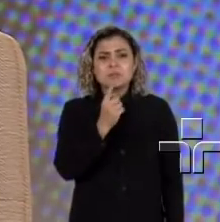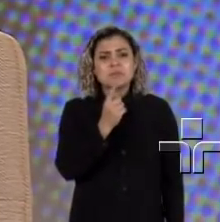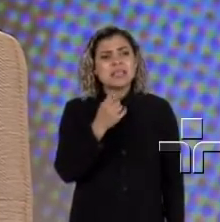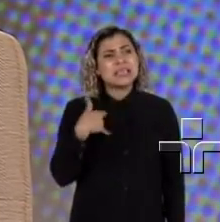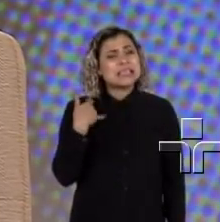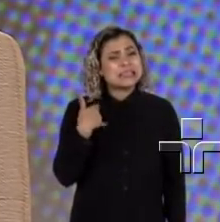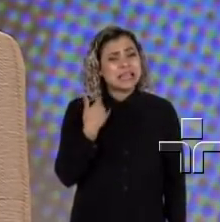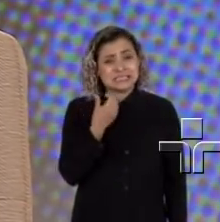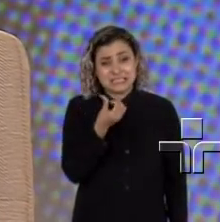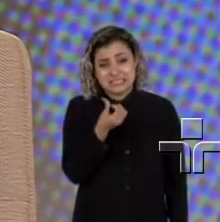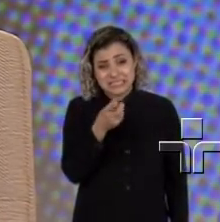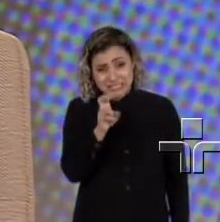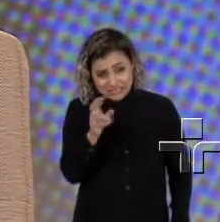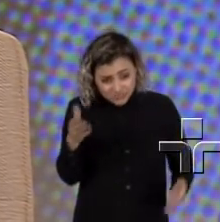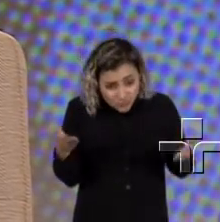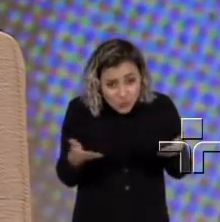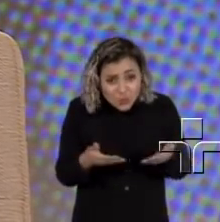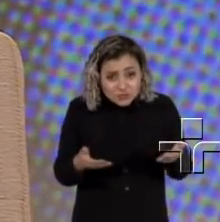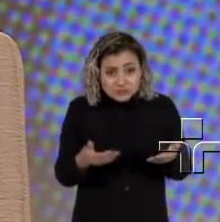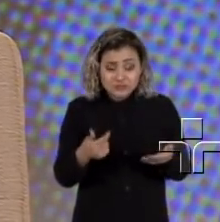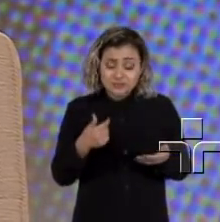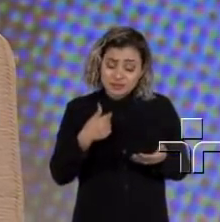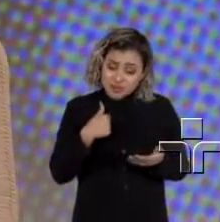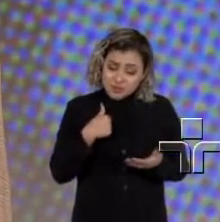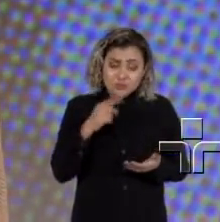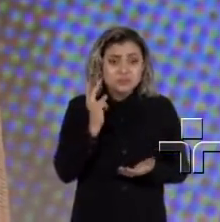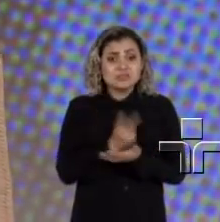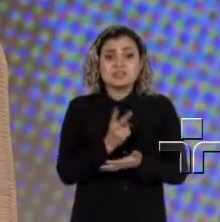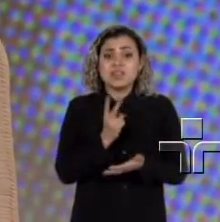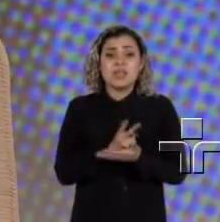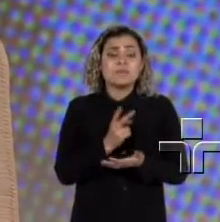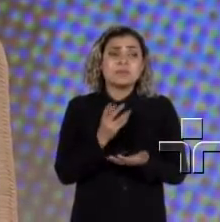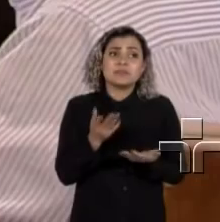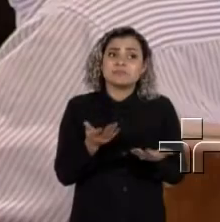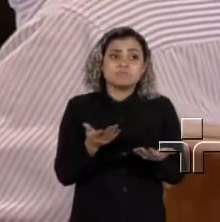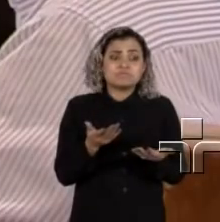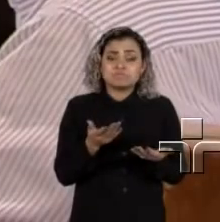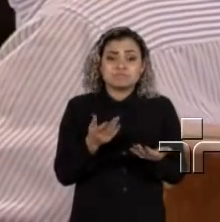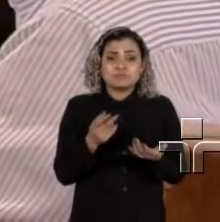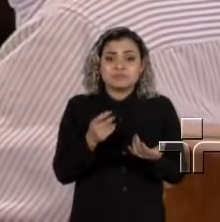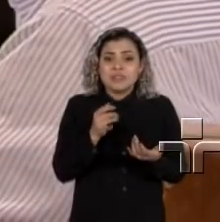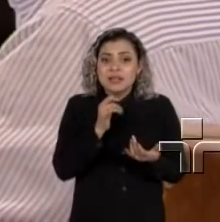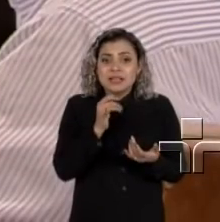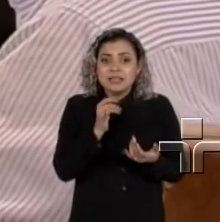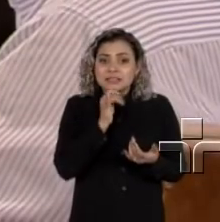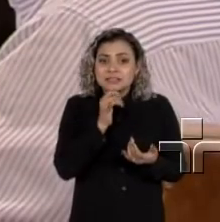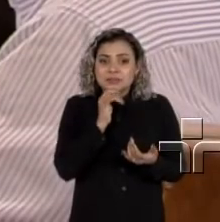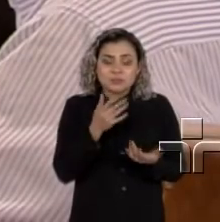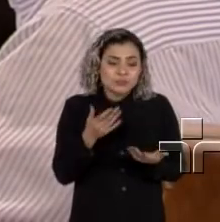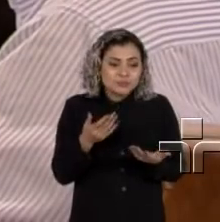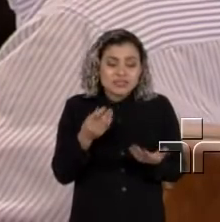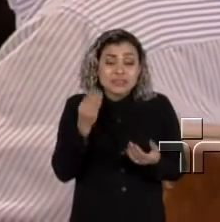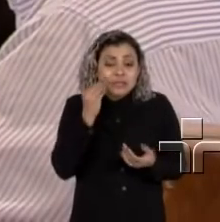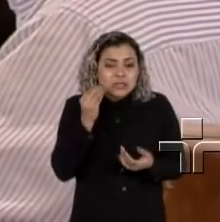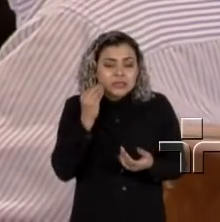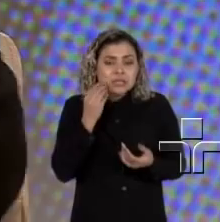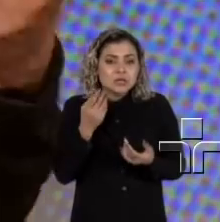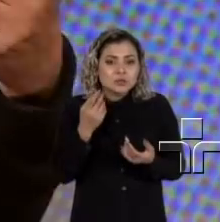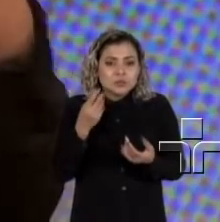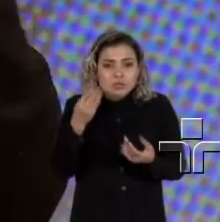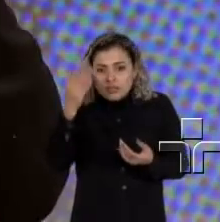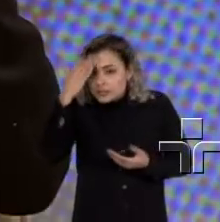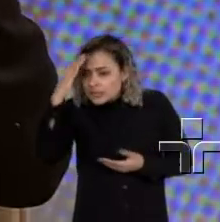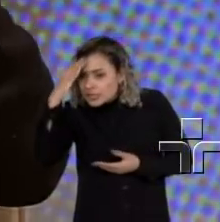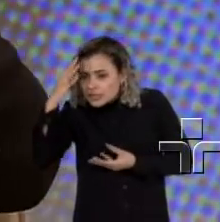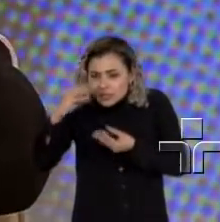anos, a gente fica fazendo, mesmo que não queira, vive fazendo pequenos inventários, a gente fica tentando entender o